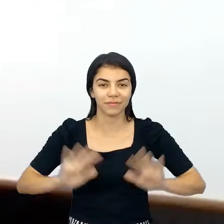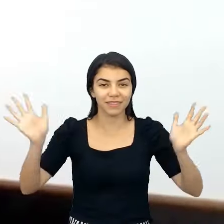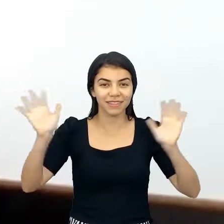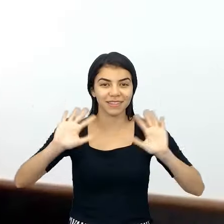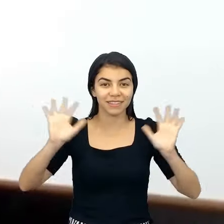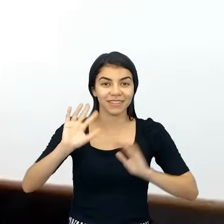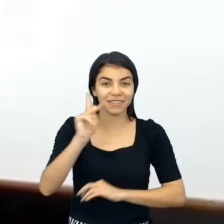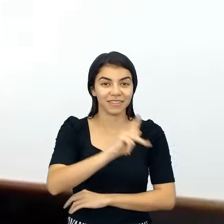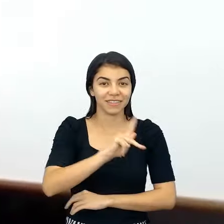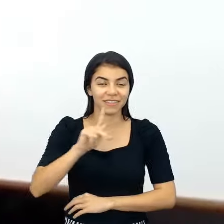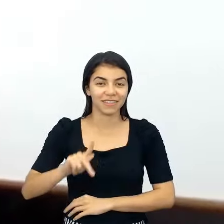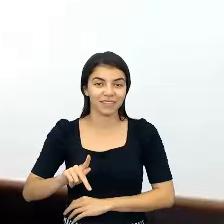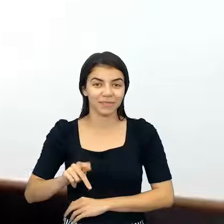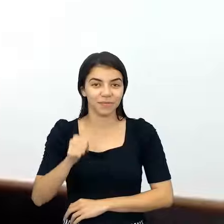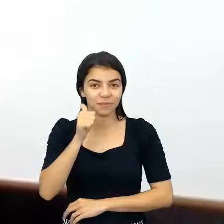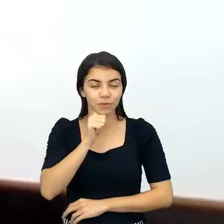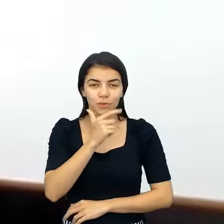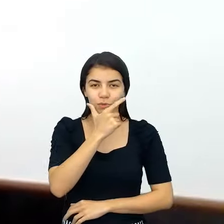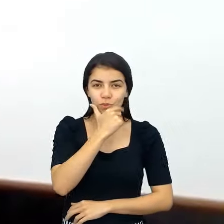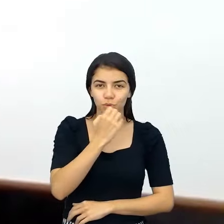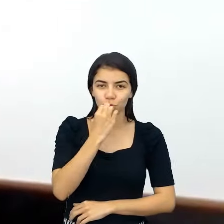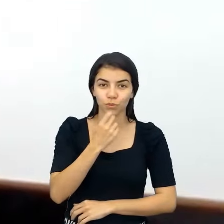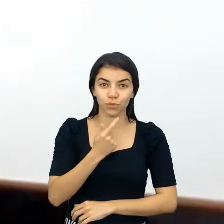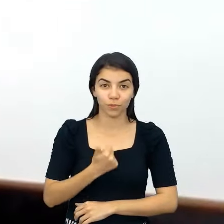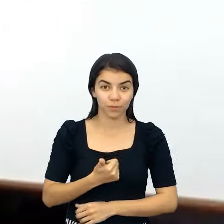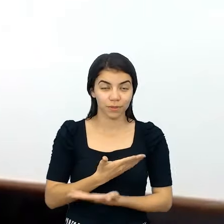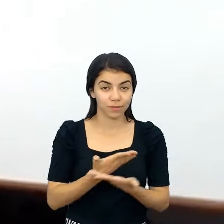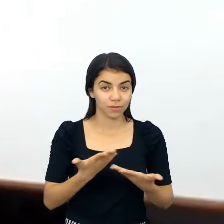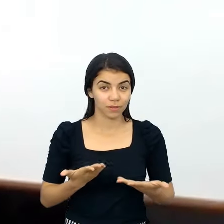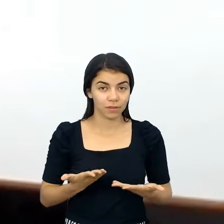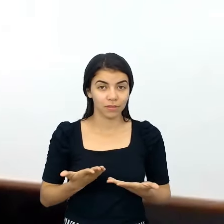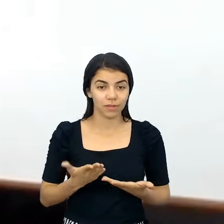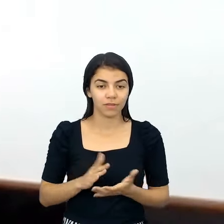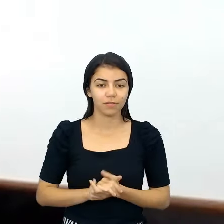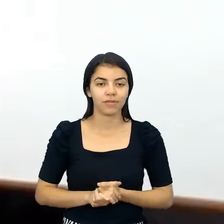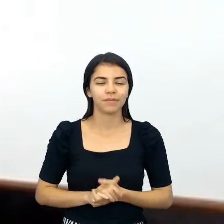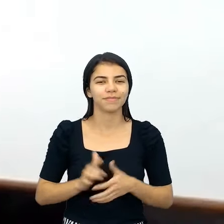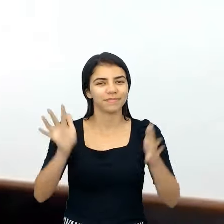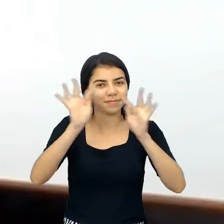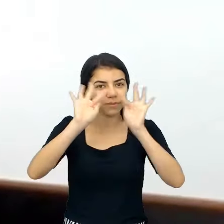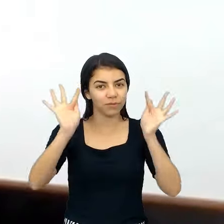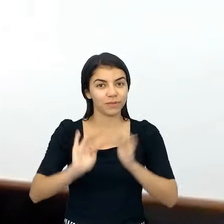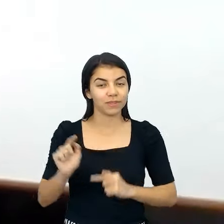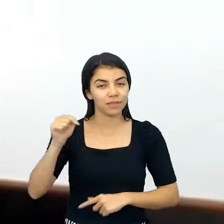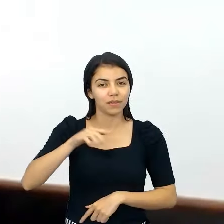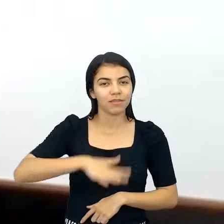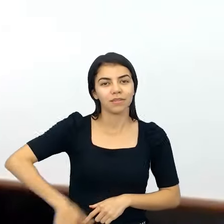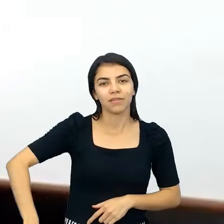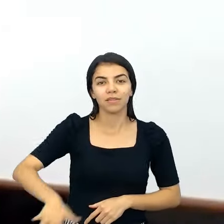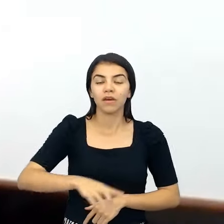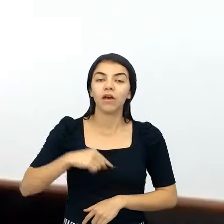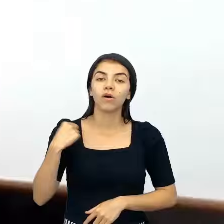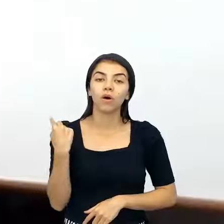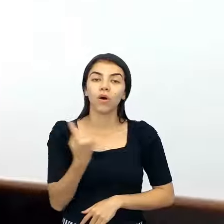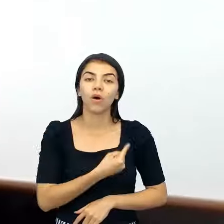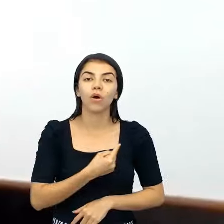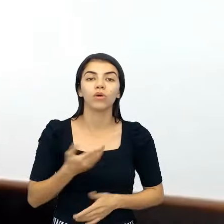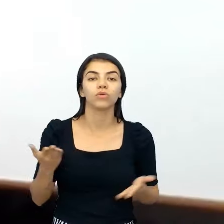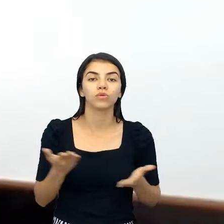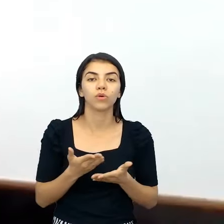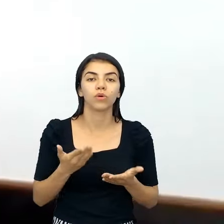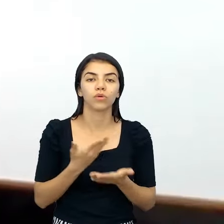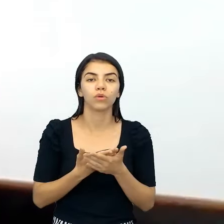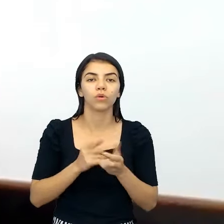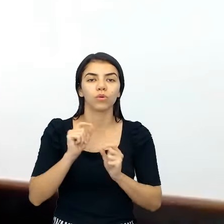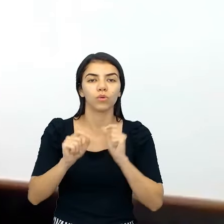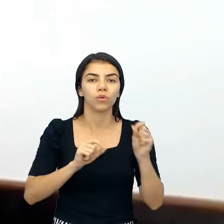Olá, professores e professoras, tudo bem com vocês? É sempre uma alegria estar aqui. Hoje nós estamos falando sobre